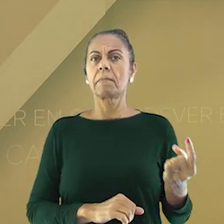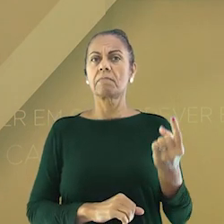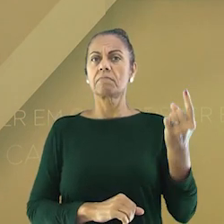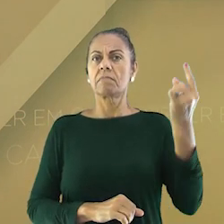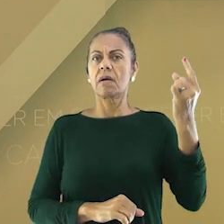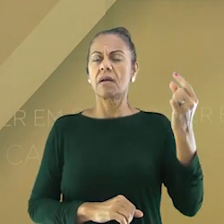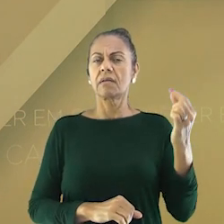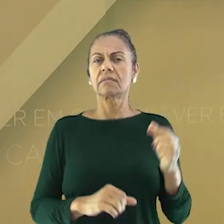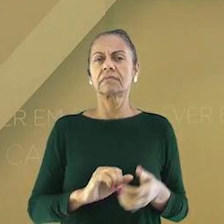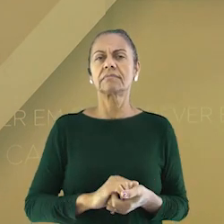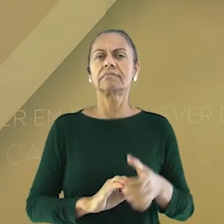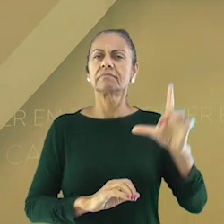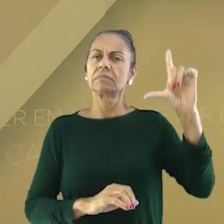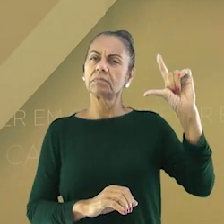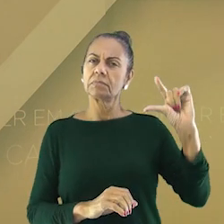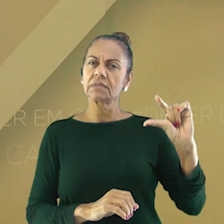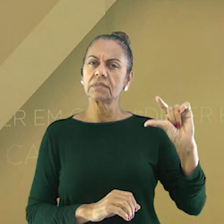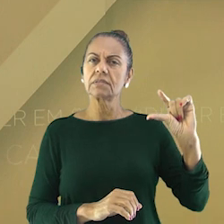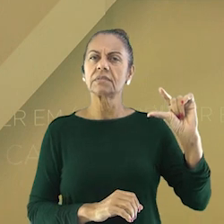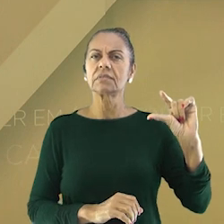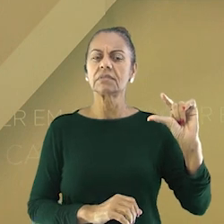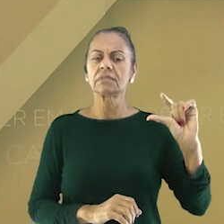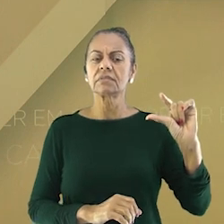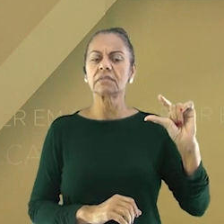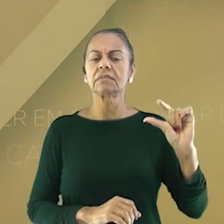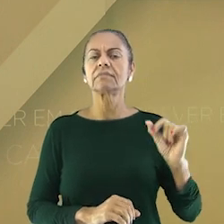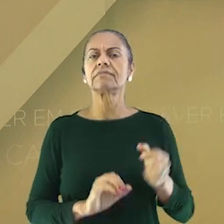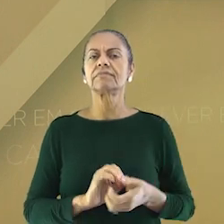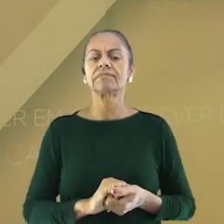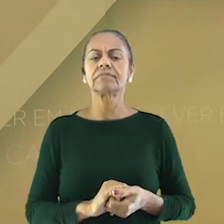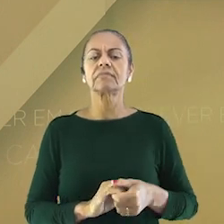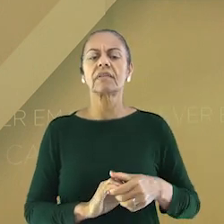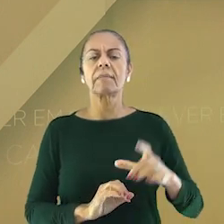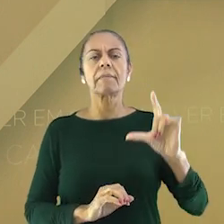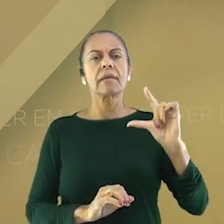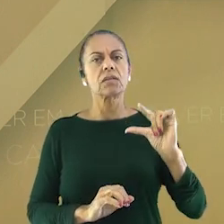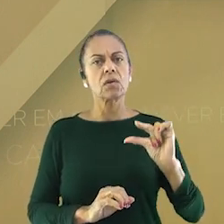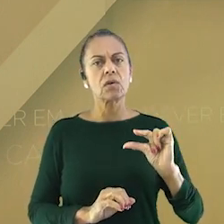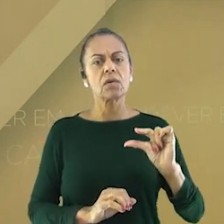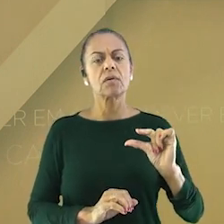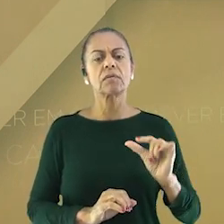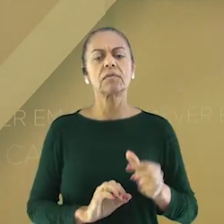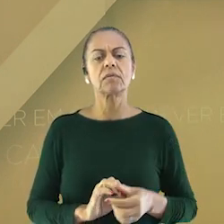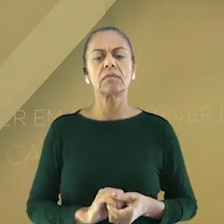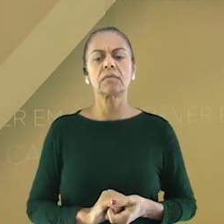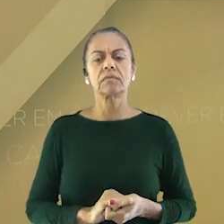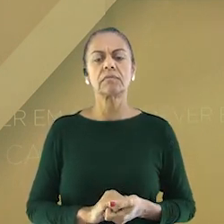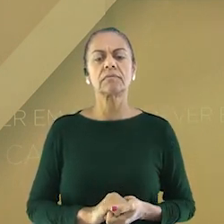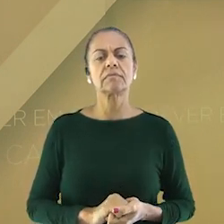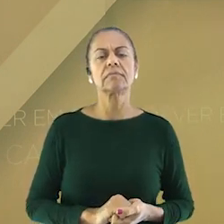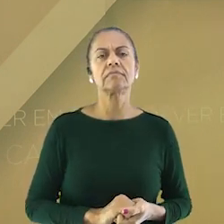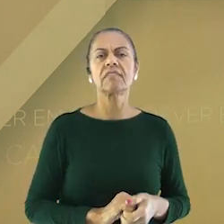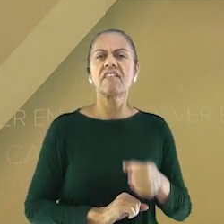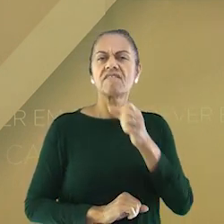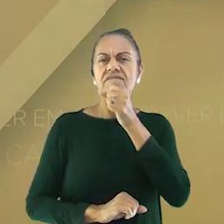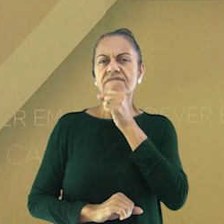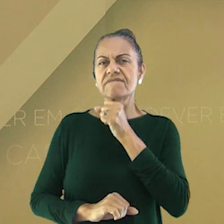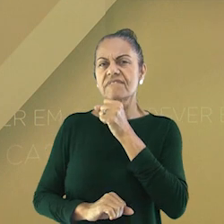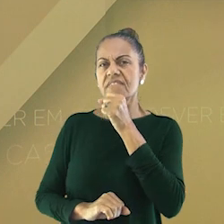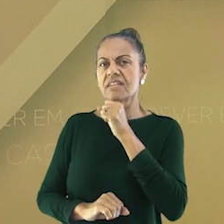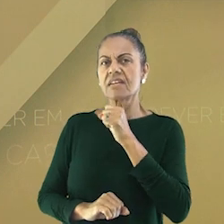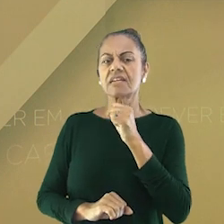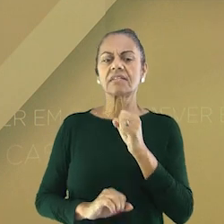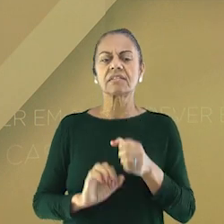Small, pequeno. Smaller, menor. Old, velho.